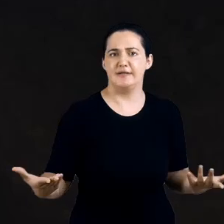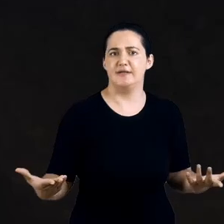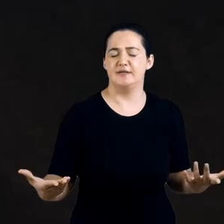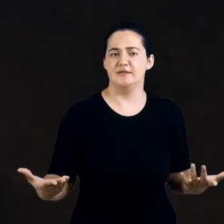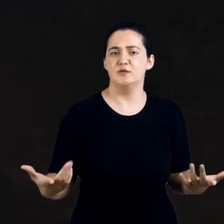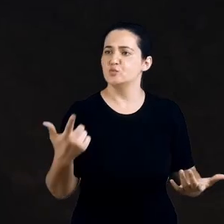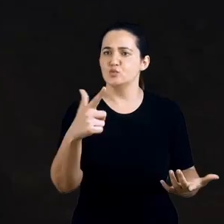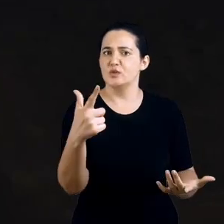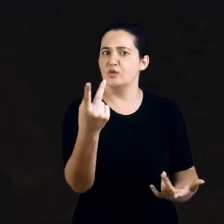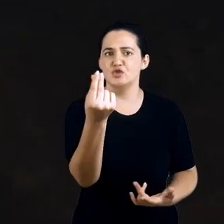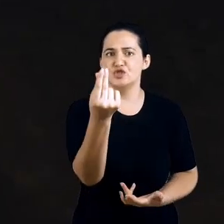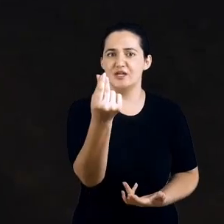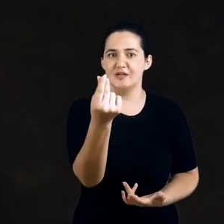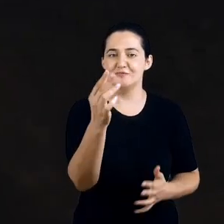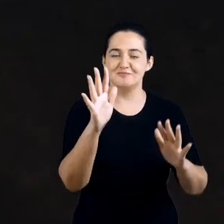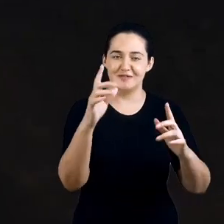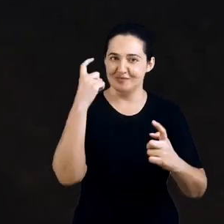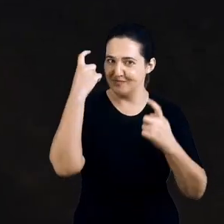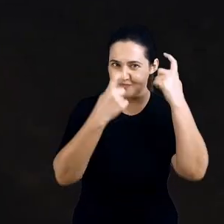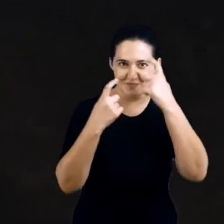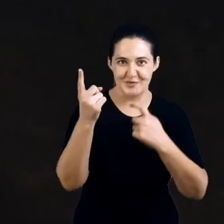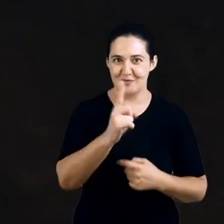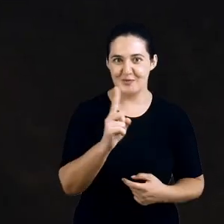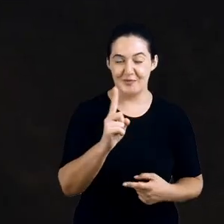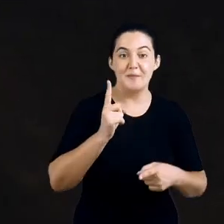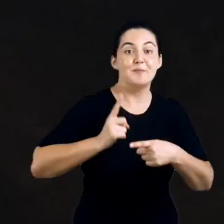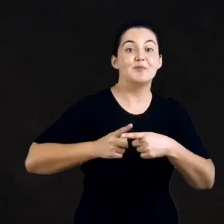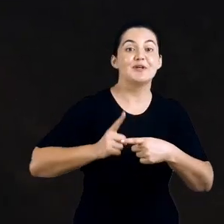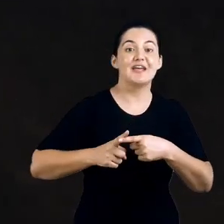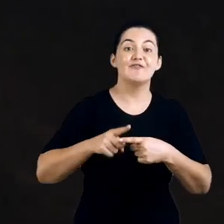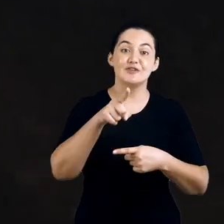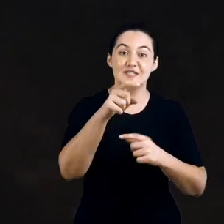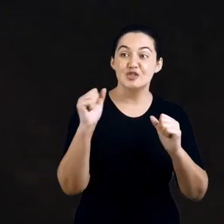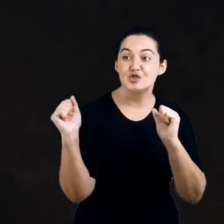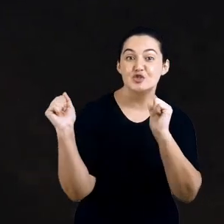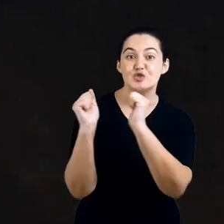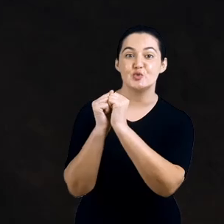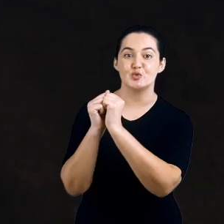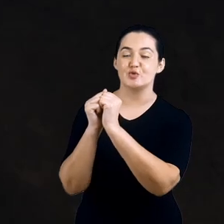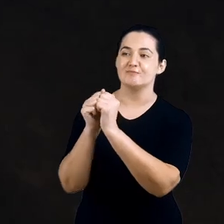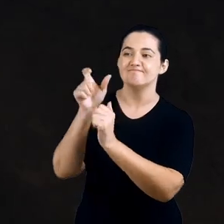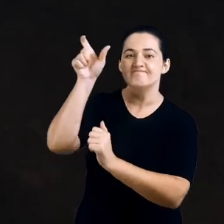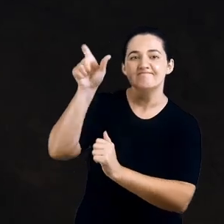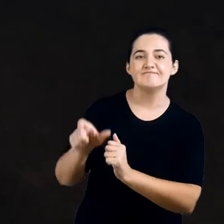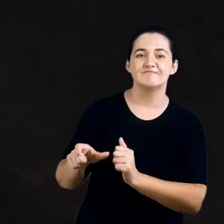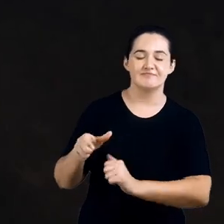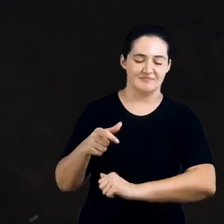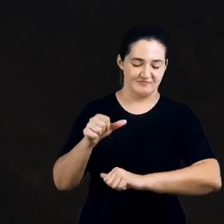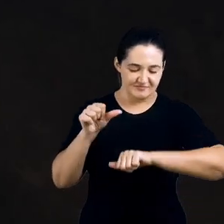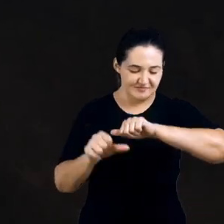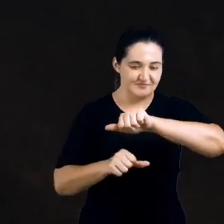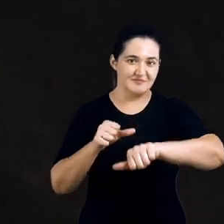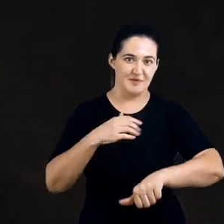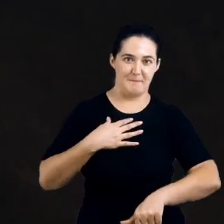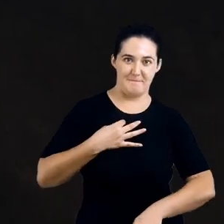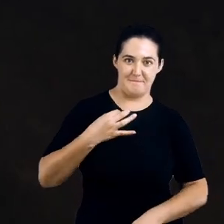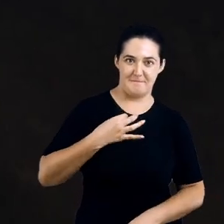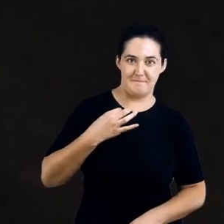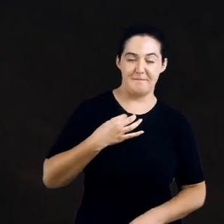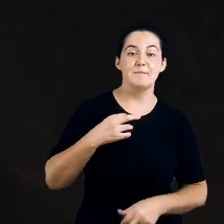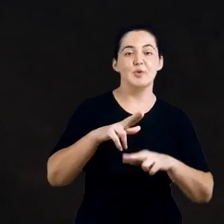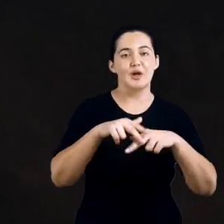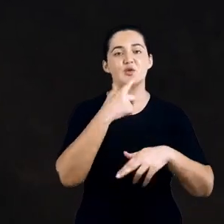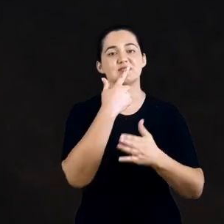nas ruas da Nova Jerusalém? Não se preocupe, porque você estará entre aqueles que tornaram brancas as suas